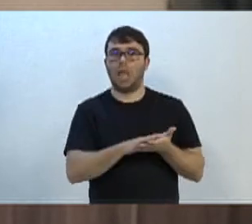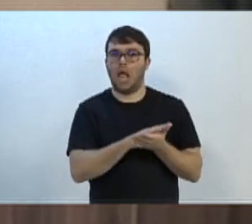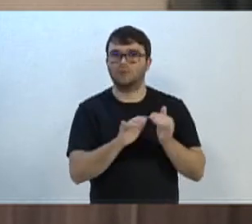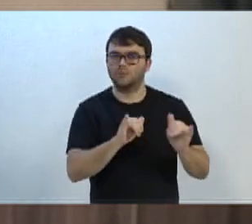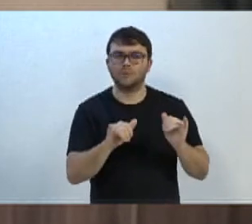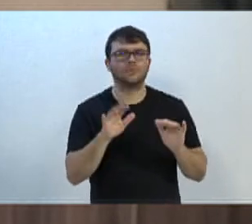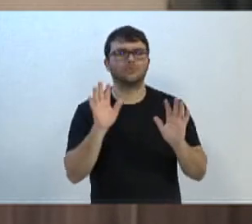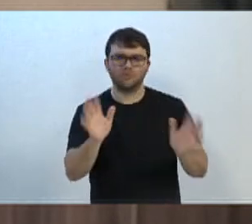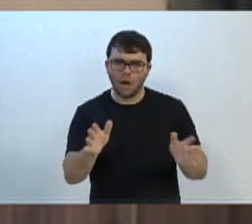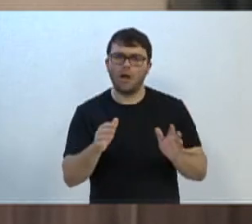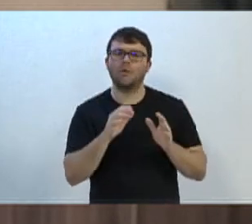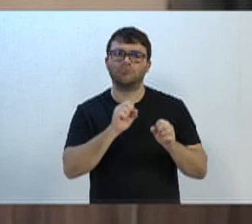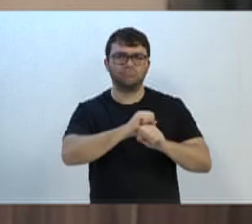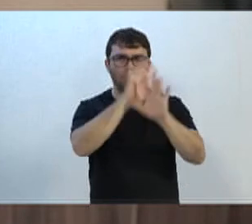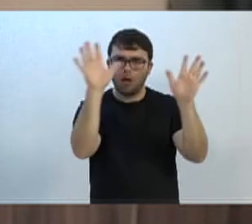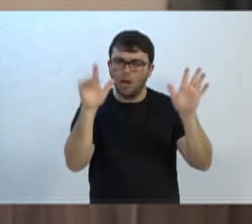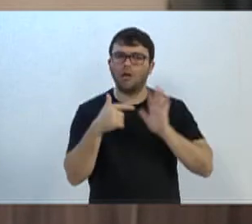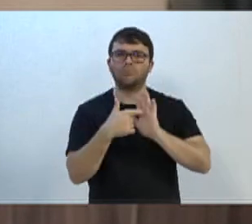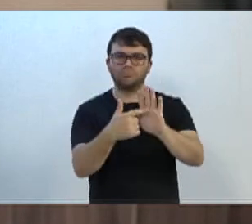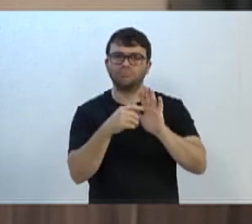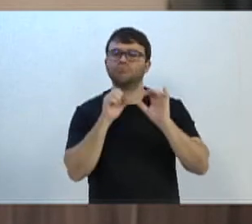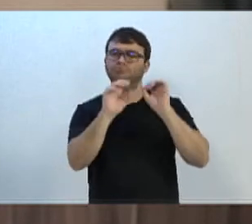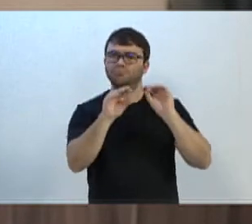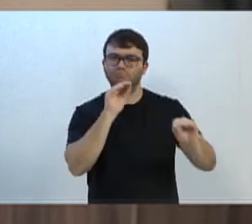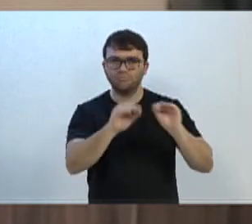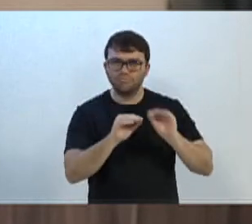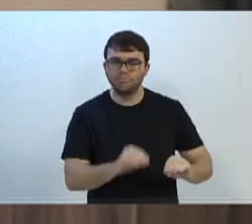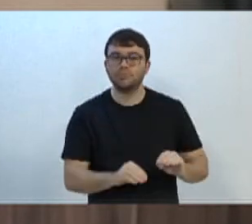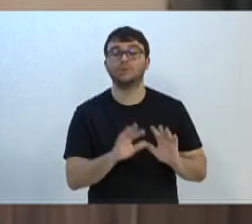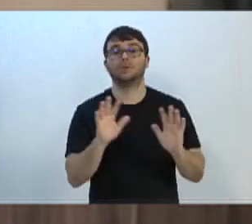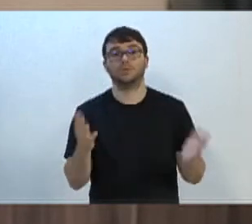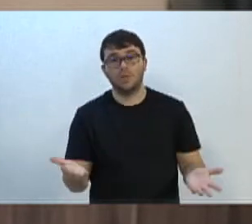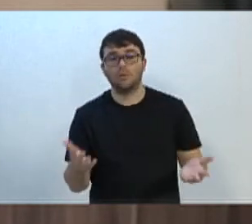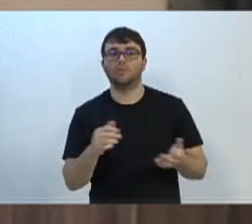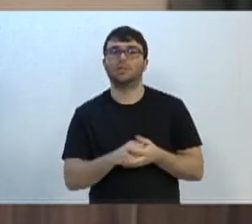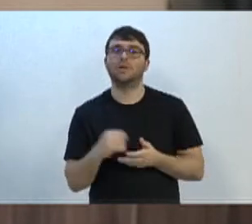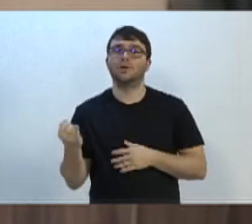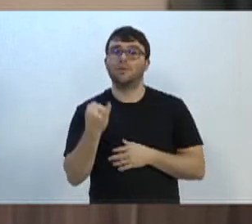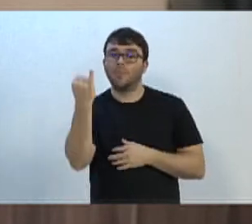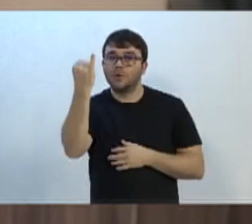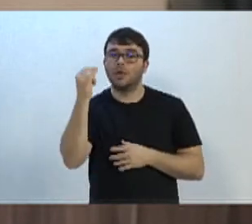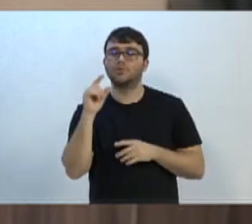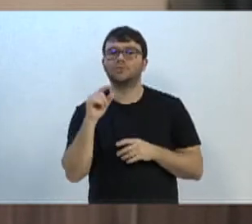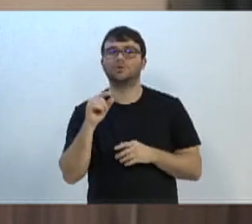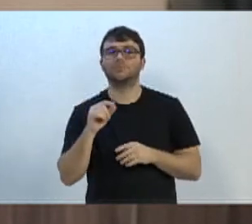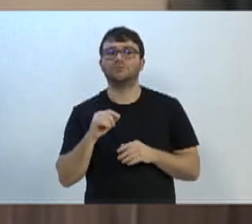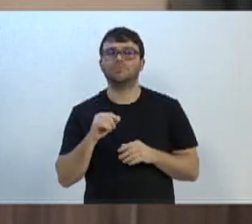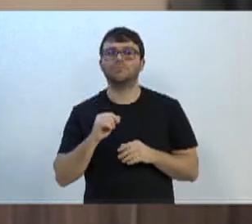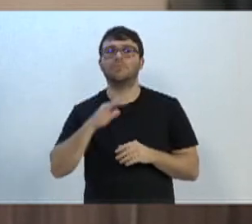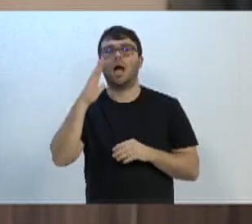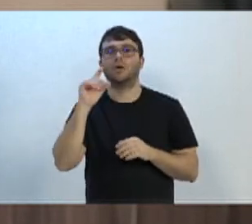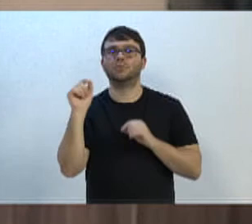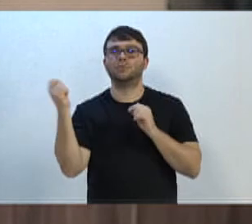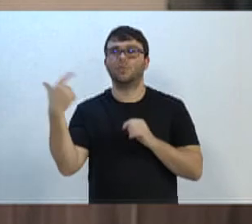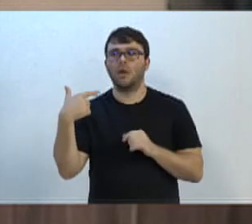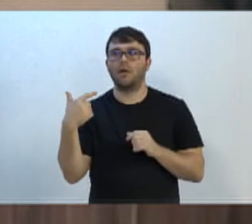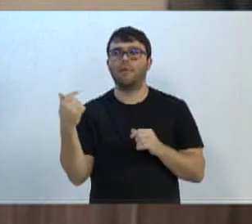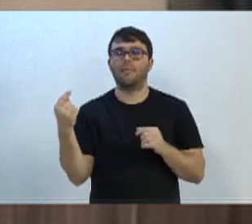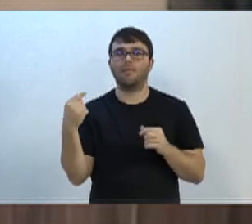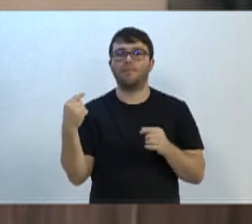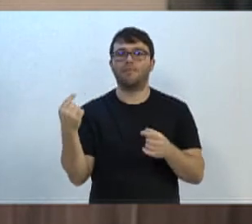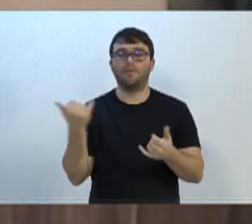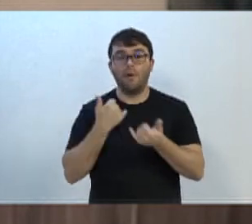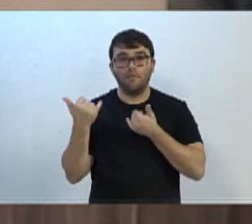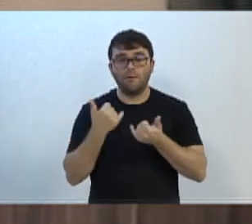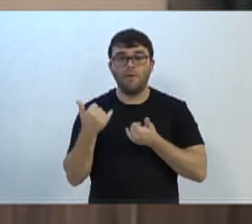o que nós fazemos o que que nós temos não e que finalmente é importante que mais do que fazer apontamentos questões dessa natureza